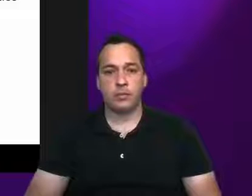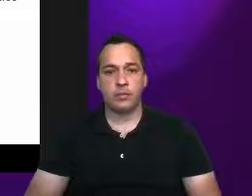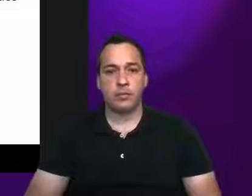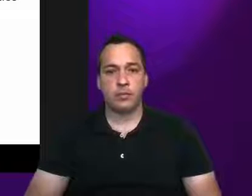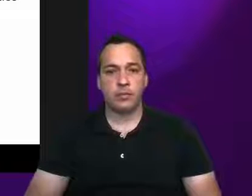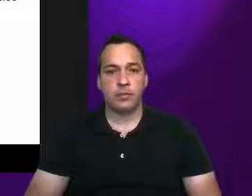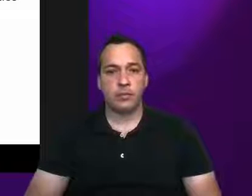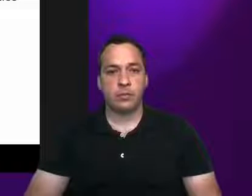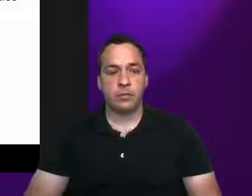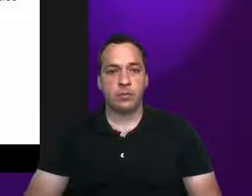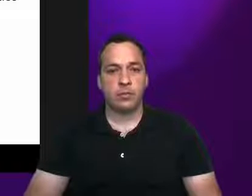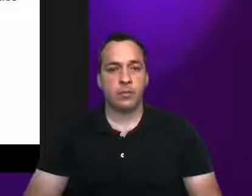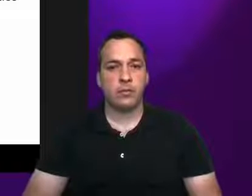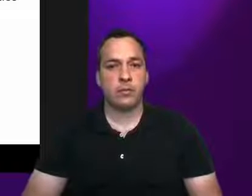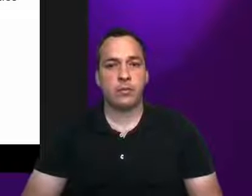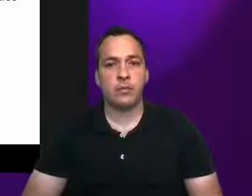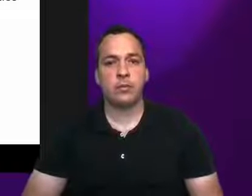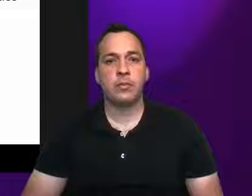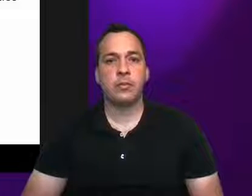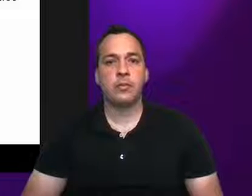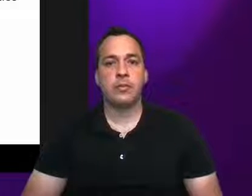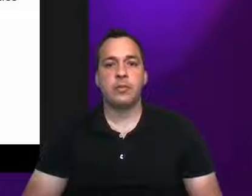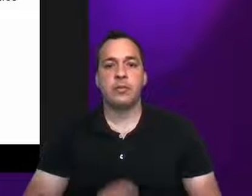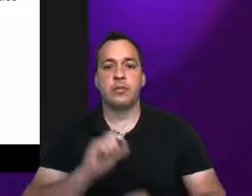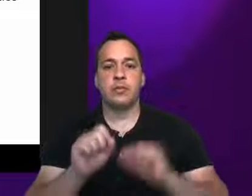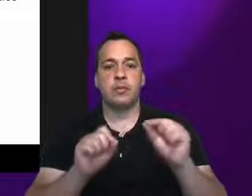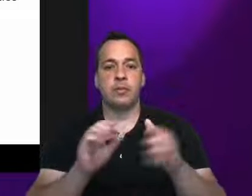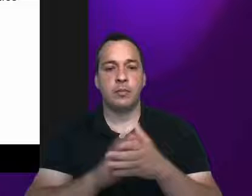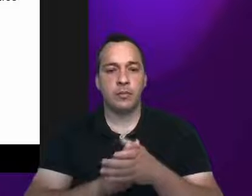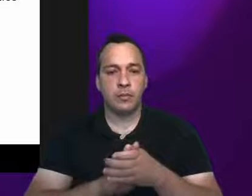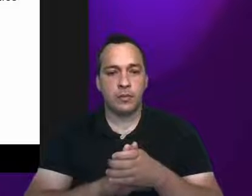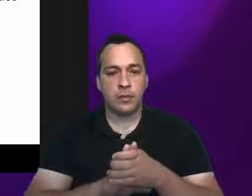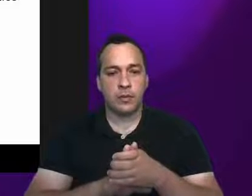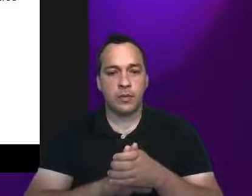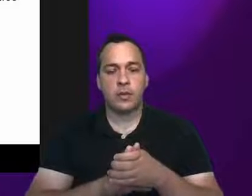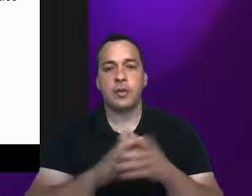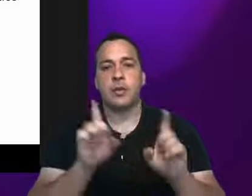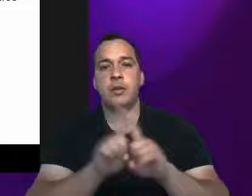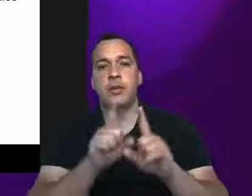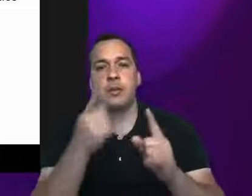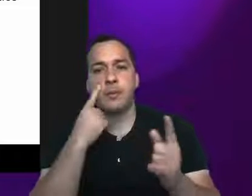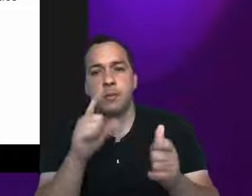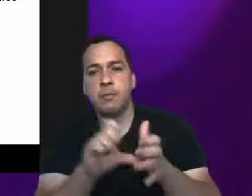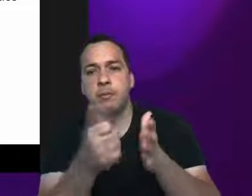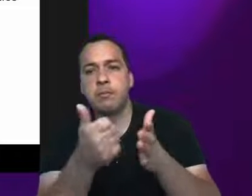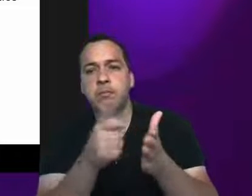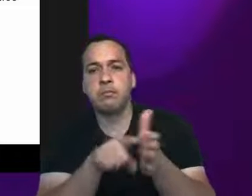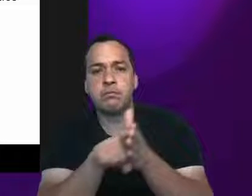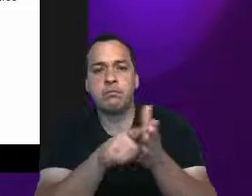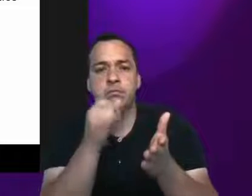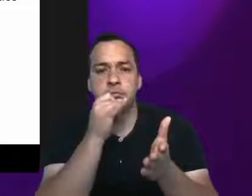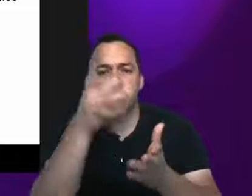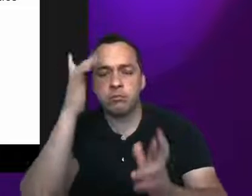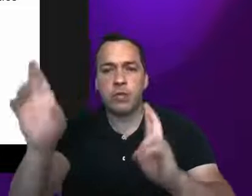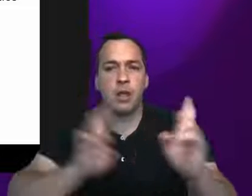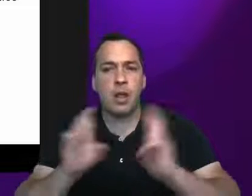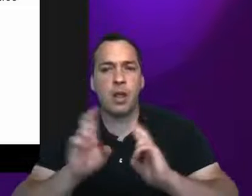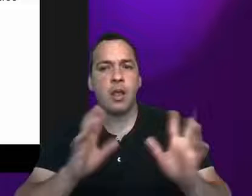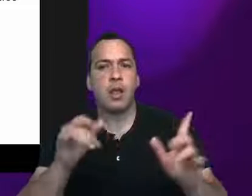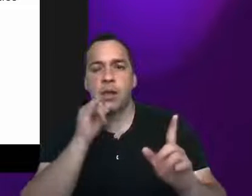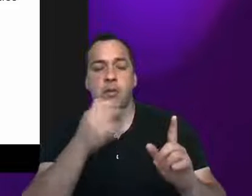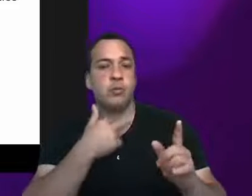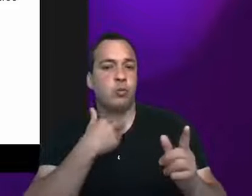2 ou indexado menor do que 11, eu vou avaliar primeiro se o paciente ele é fluido responsivo. Eu não vou